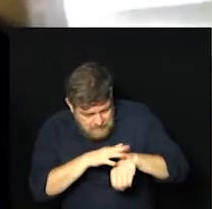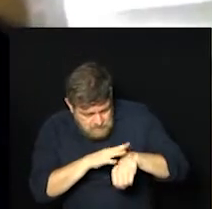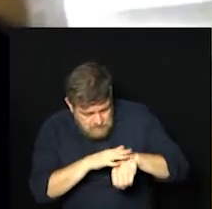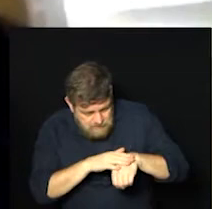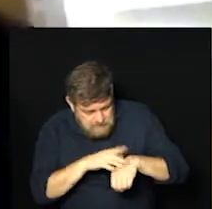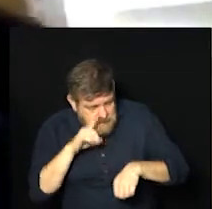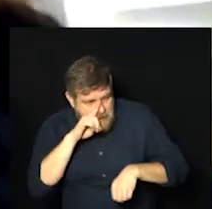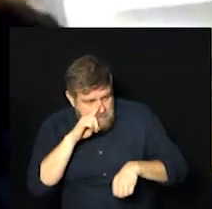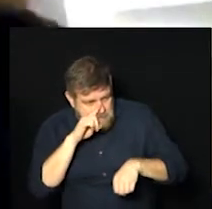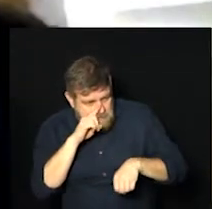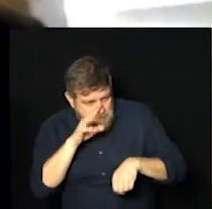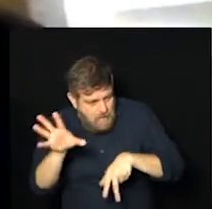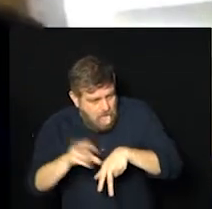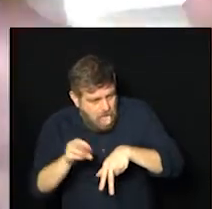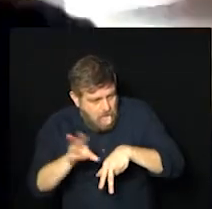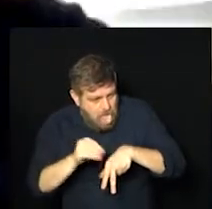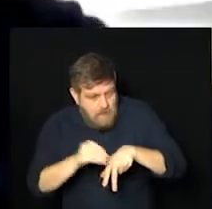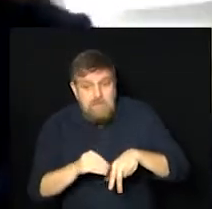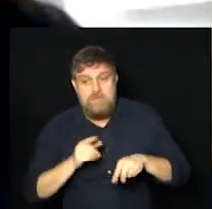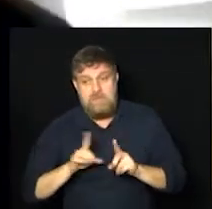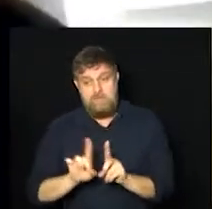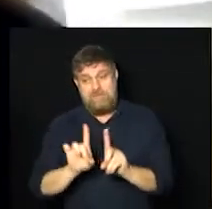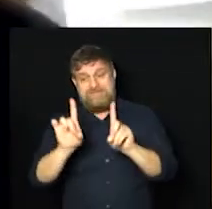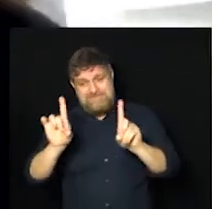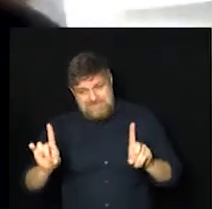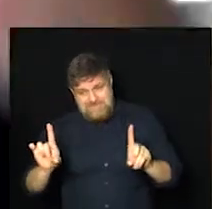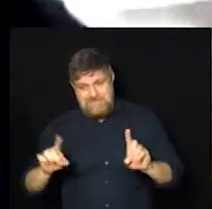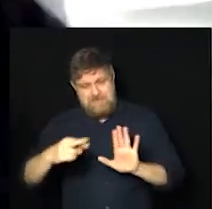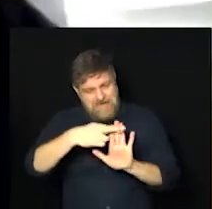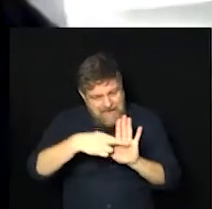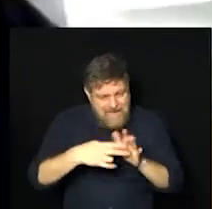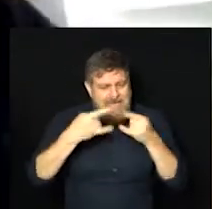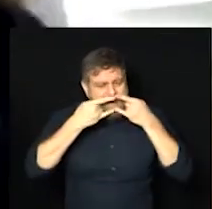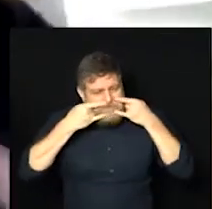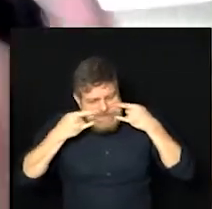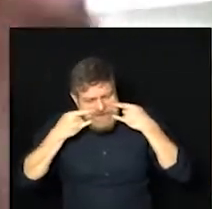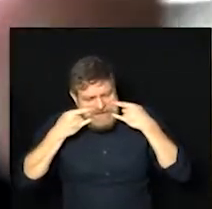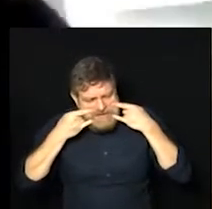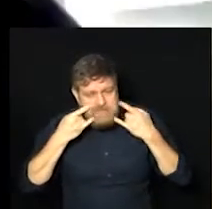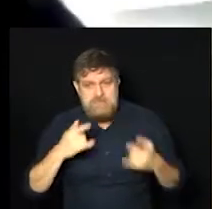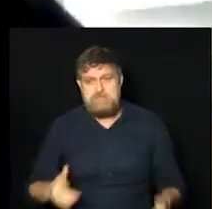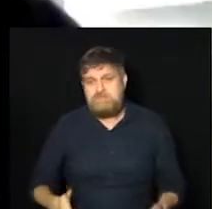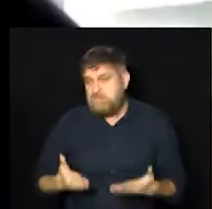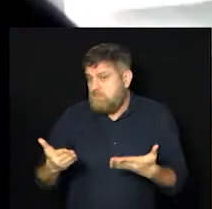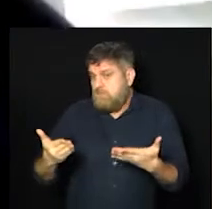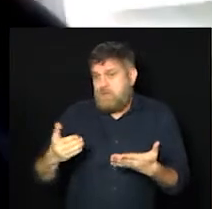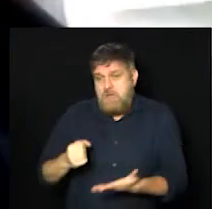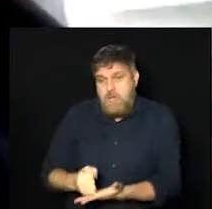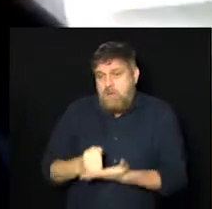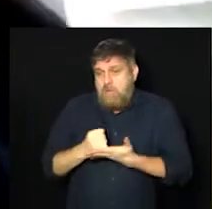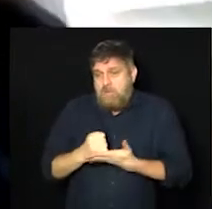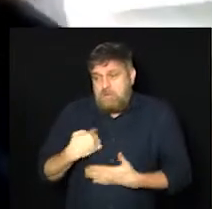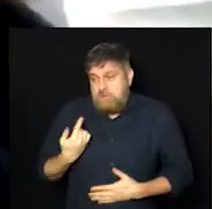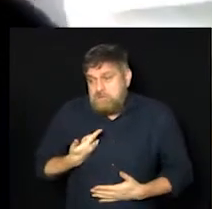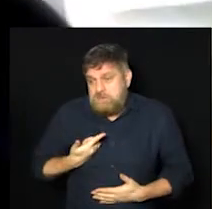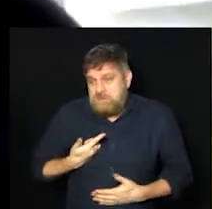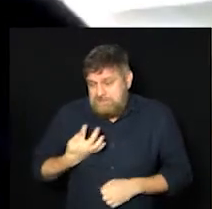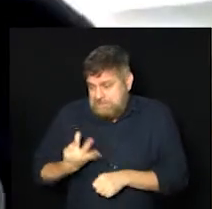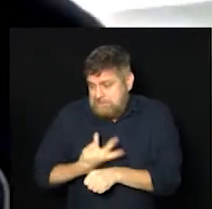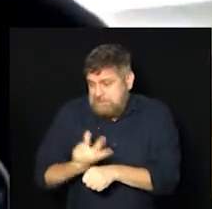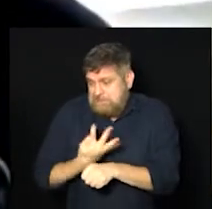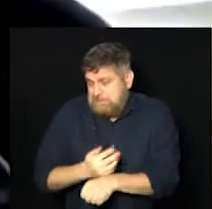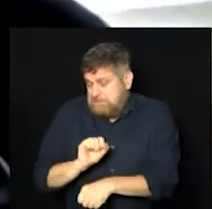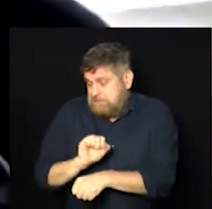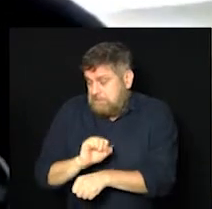de contaminação, com o distanciamento, com tudo que vocês estão, com máscara, etc. Tal. Então, esse é o apoio agora. Se vamos conseguir, vamos